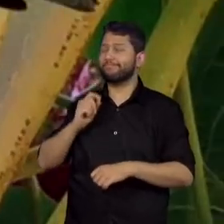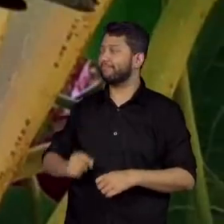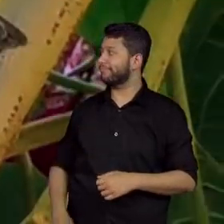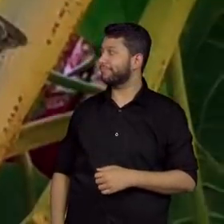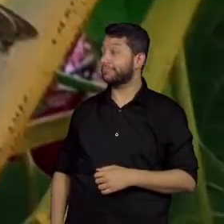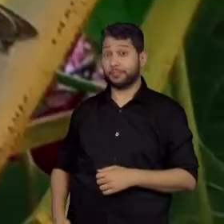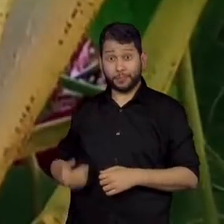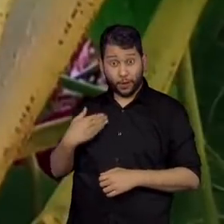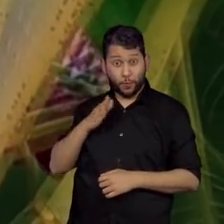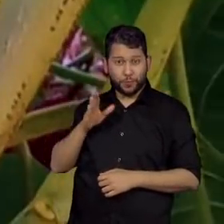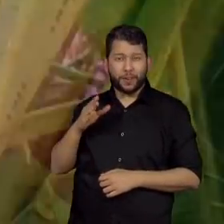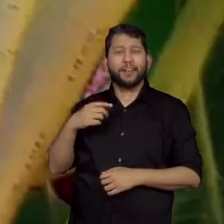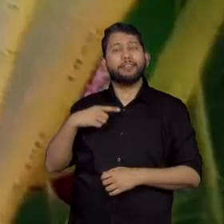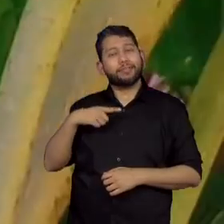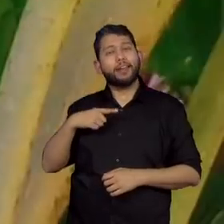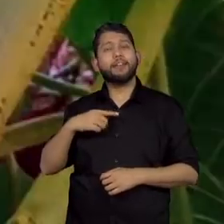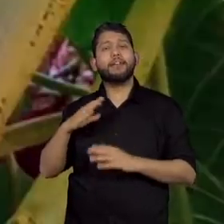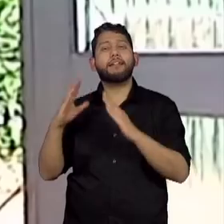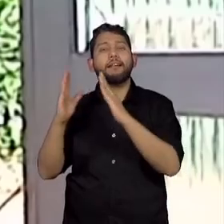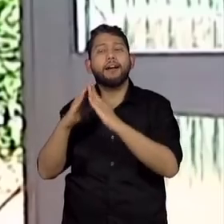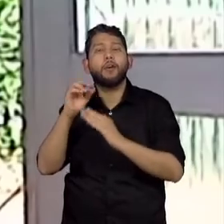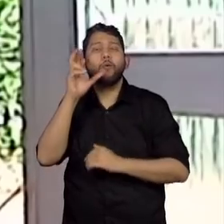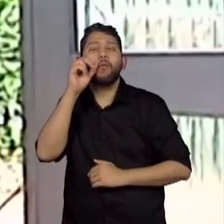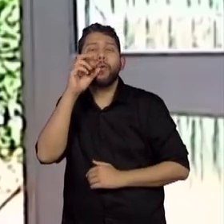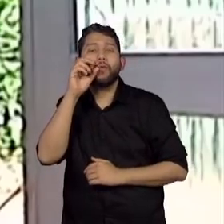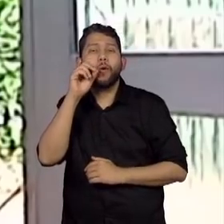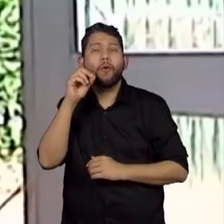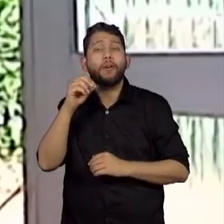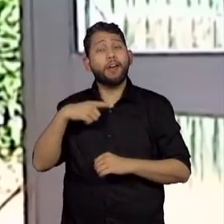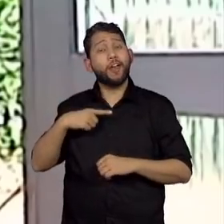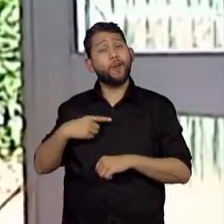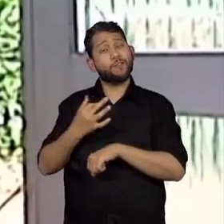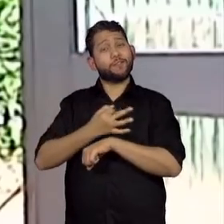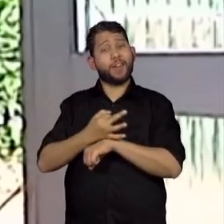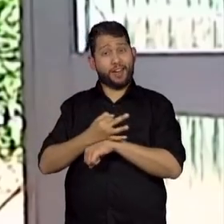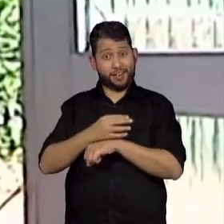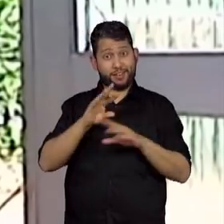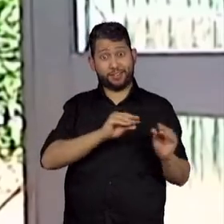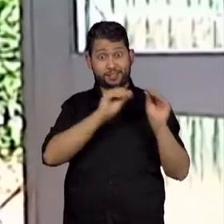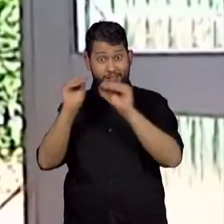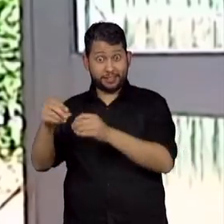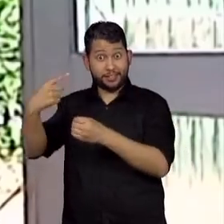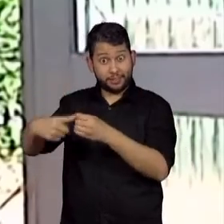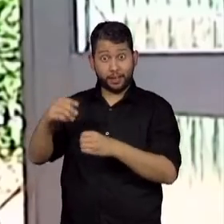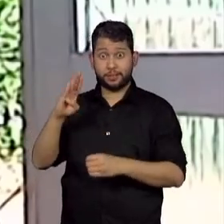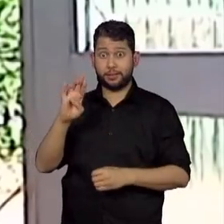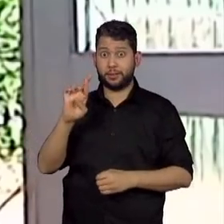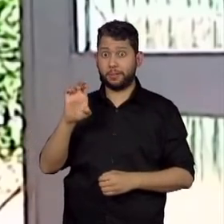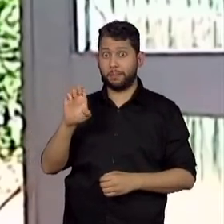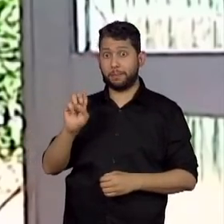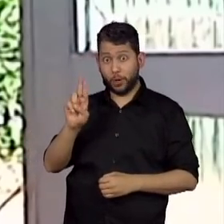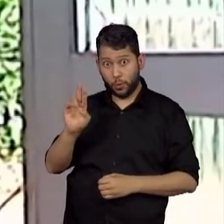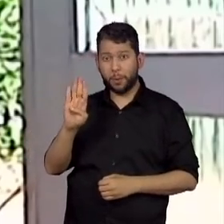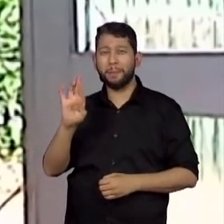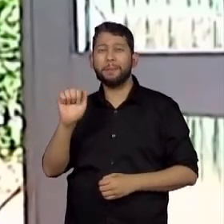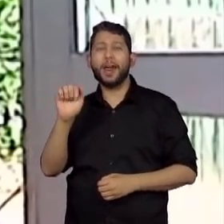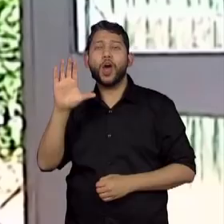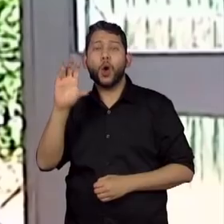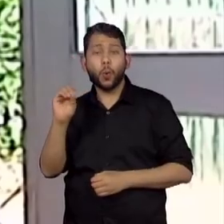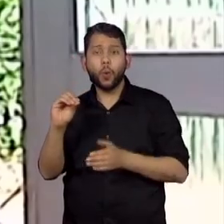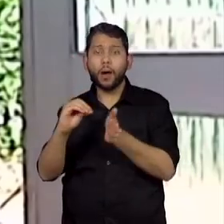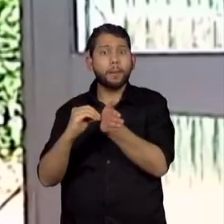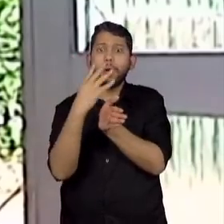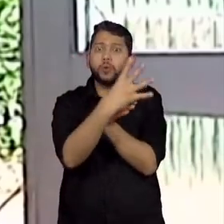Eu fui passar as férias na casa dos meus avós, né? Em Breu Branco, no Pará, no meio da Amazônia. E daí já estava